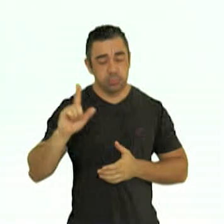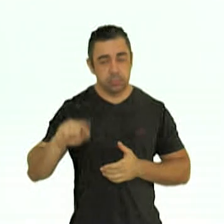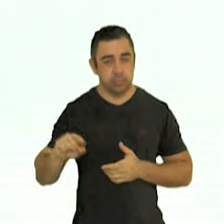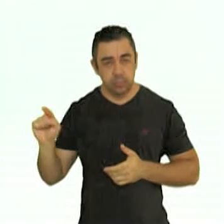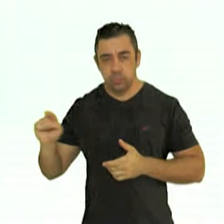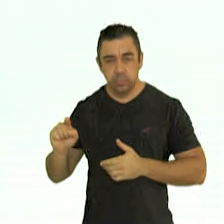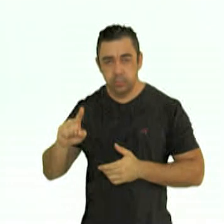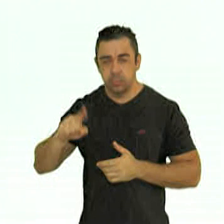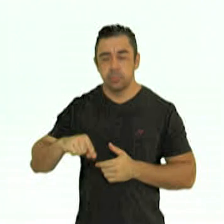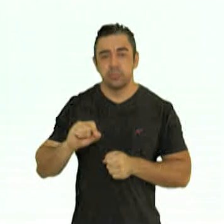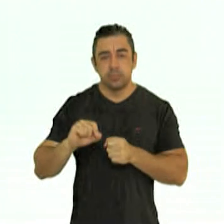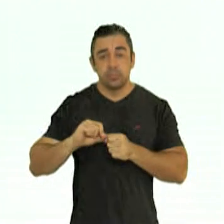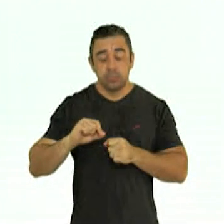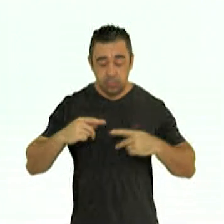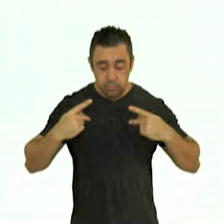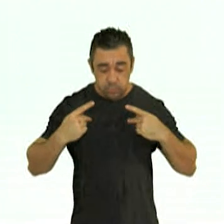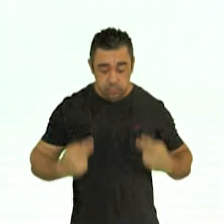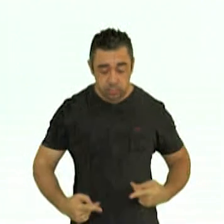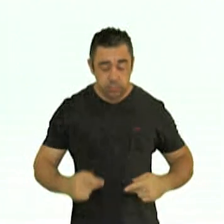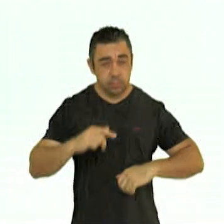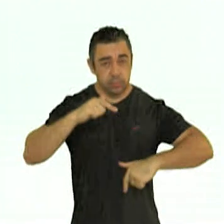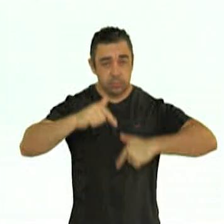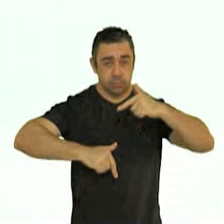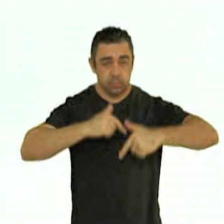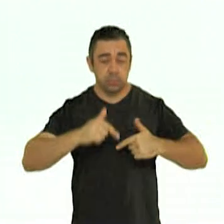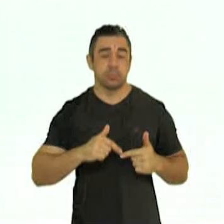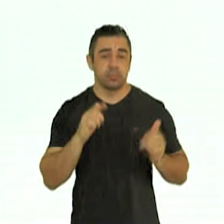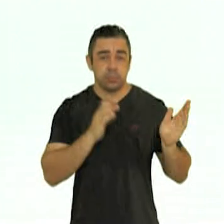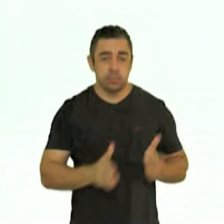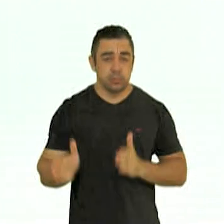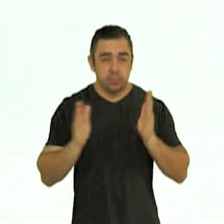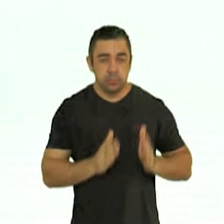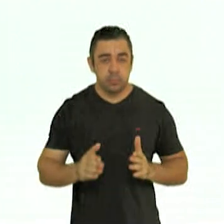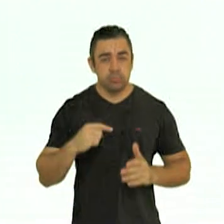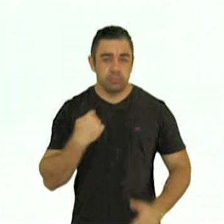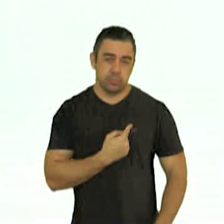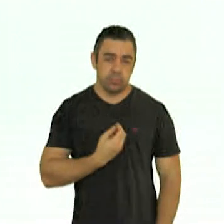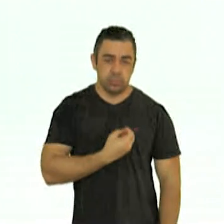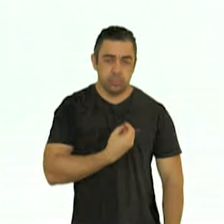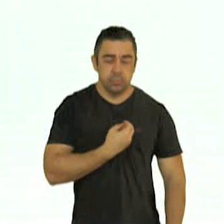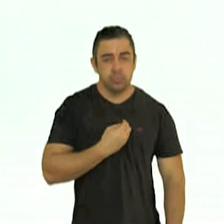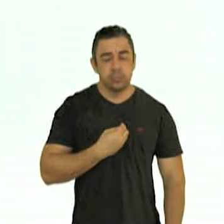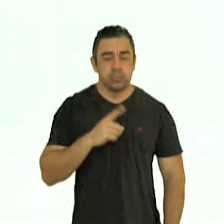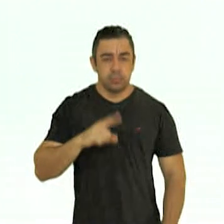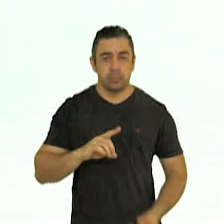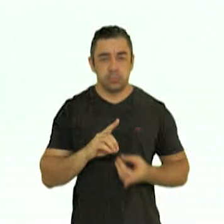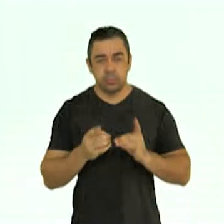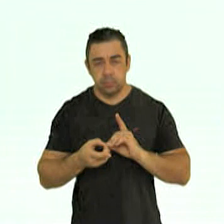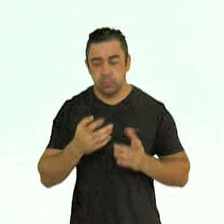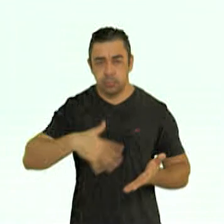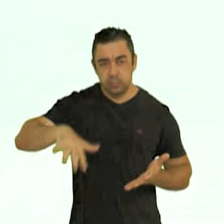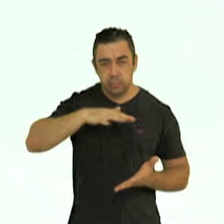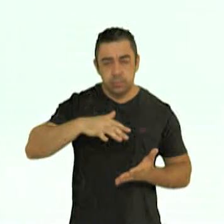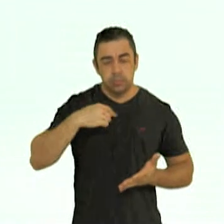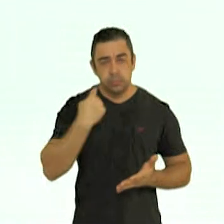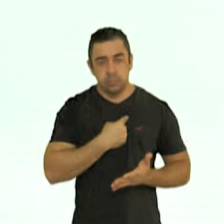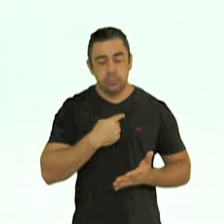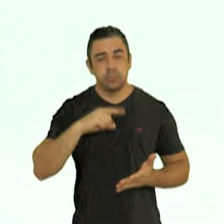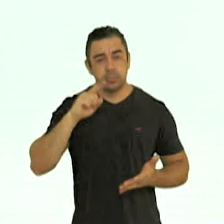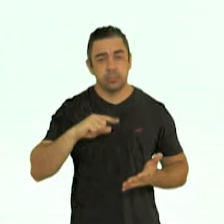as atividades humanas, o trabalho, a nossa rotina, né, a dinâmica da população, onde o ser